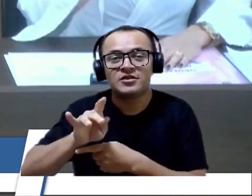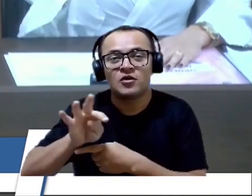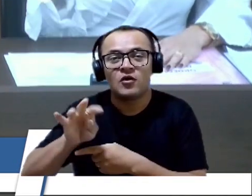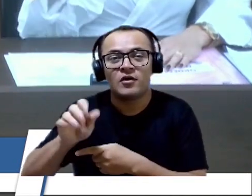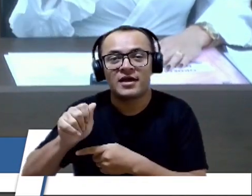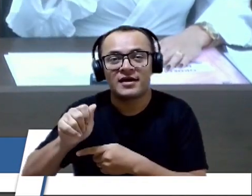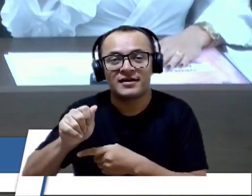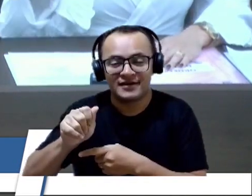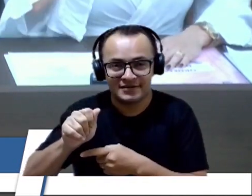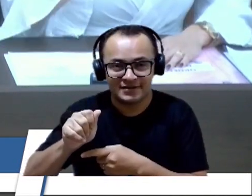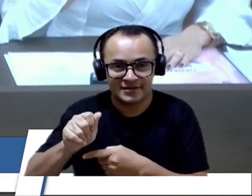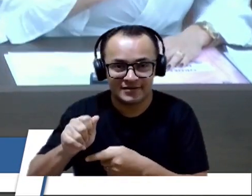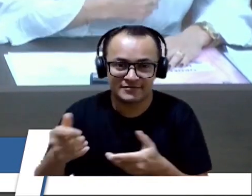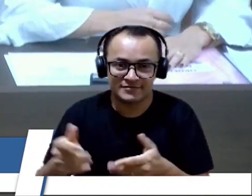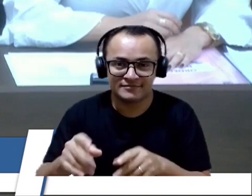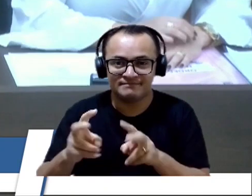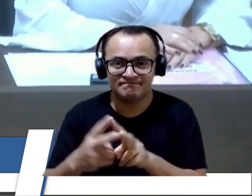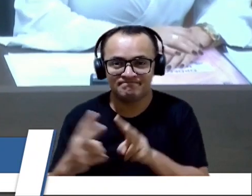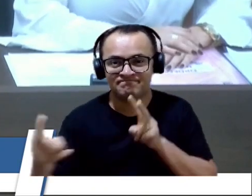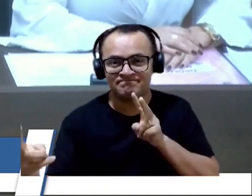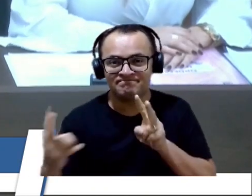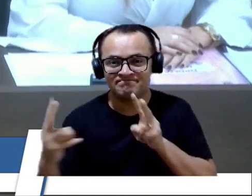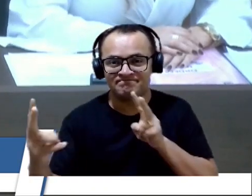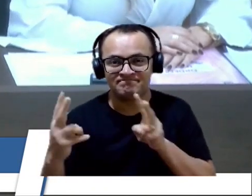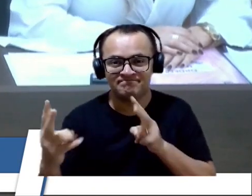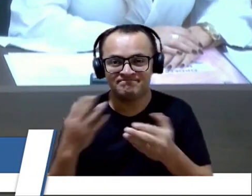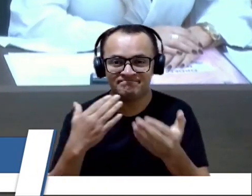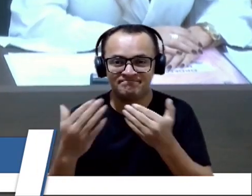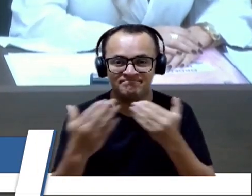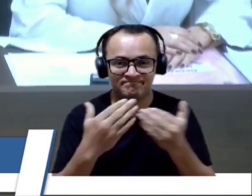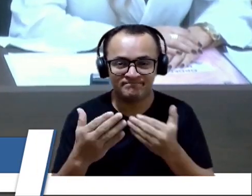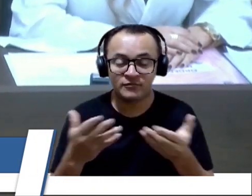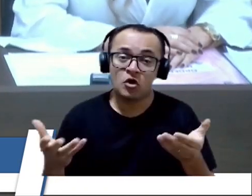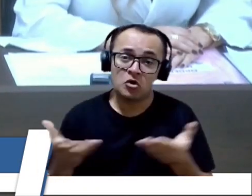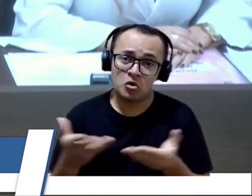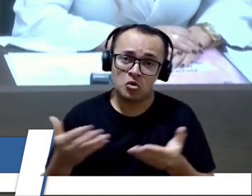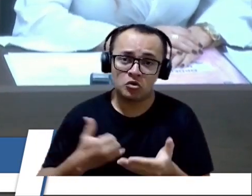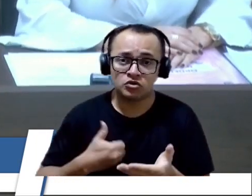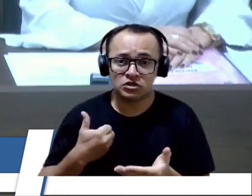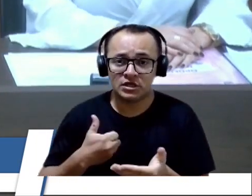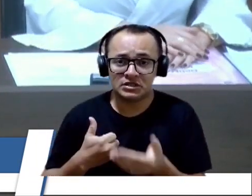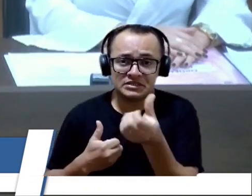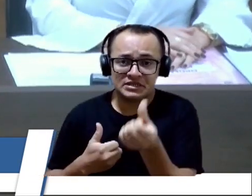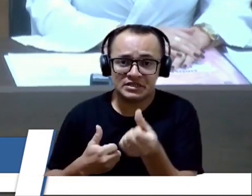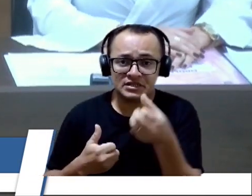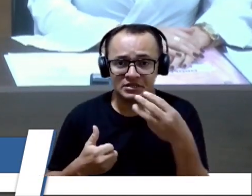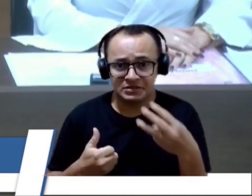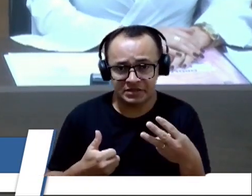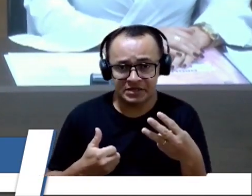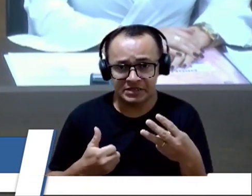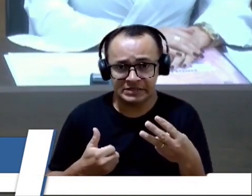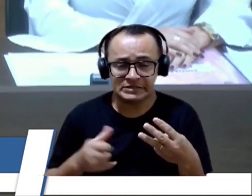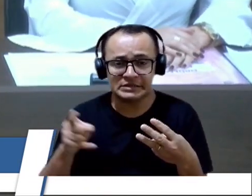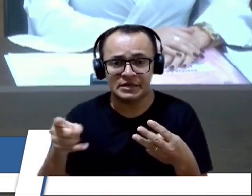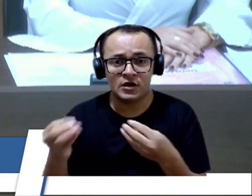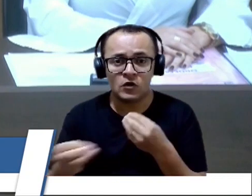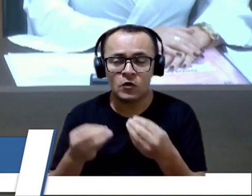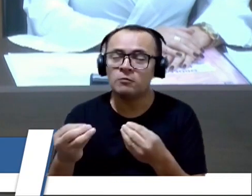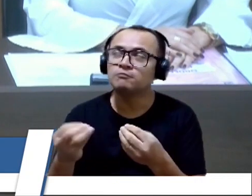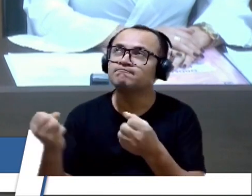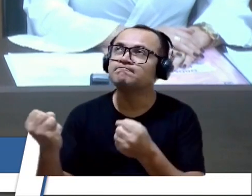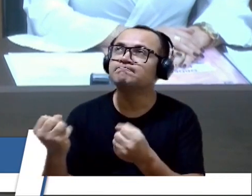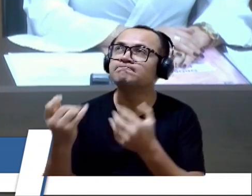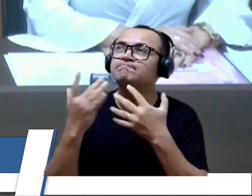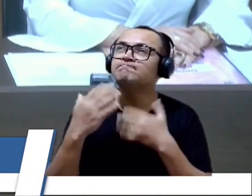vídeo chamada. Hoje, com 63 anos, se considera abençoado e realizado. Ao